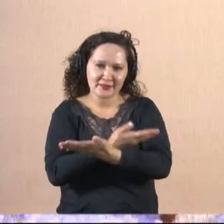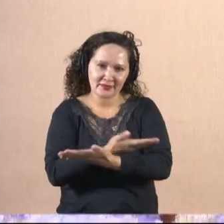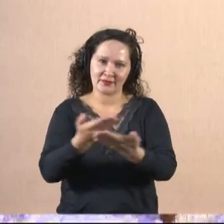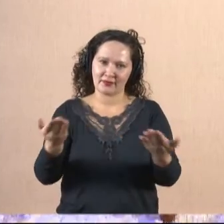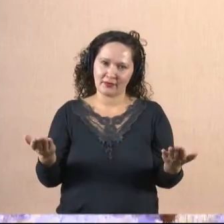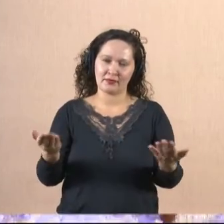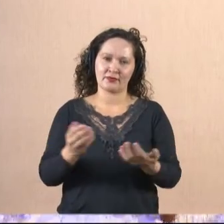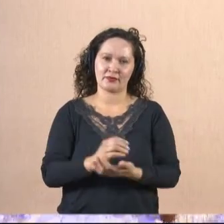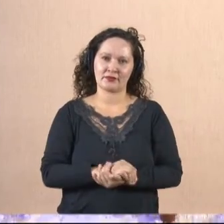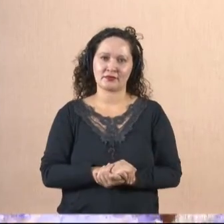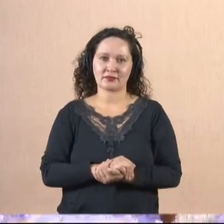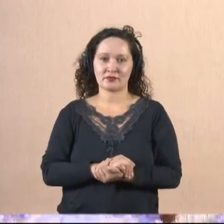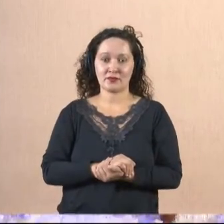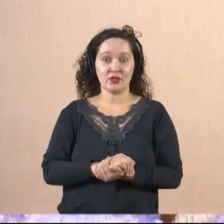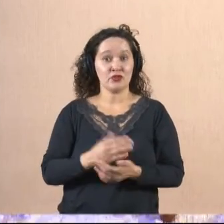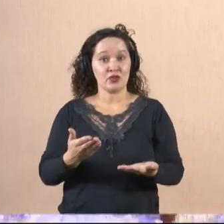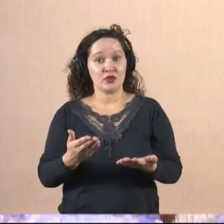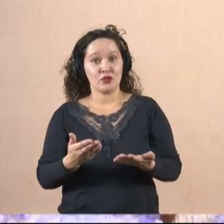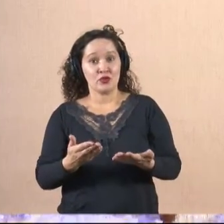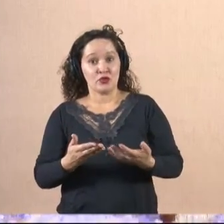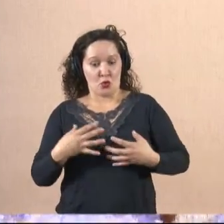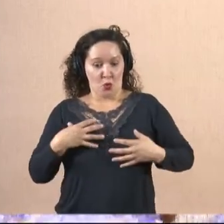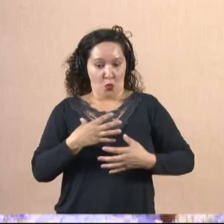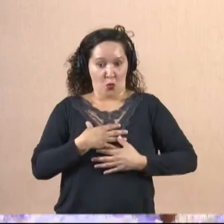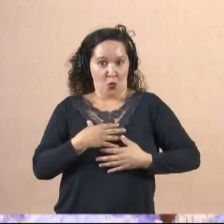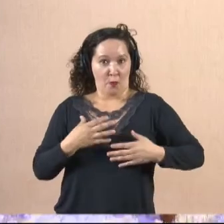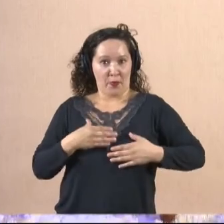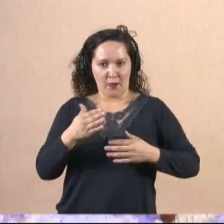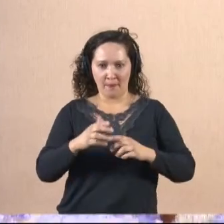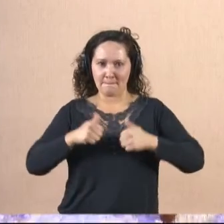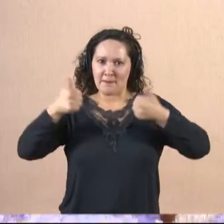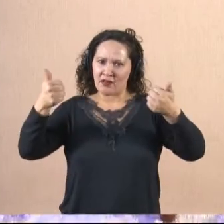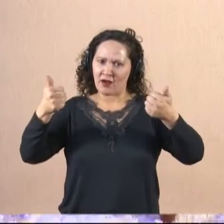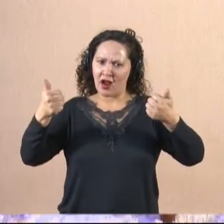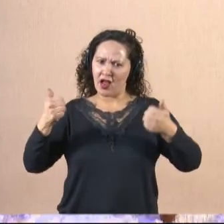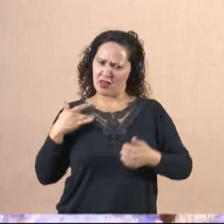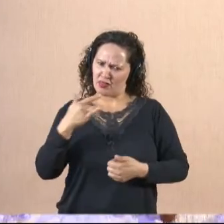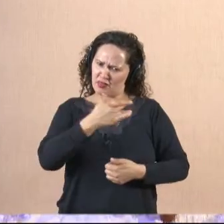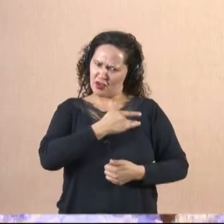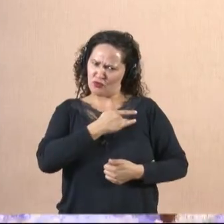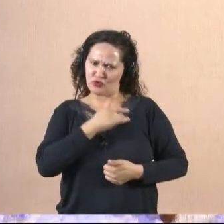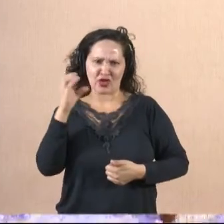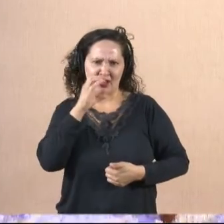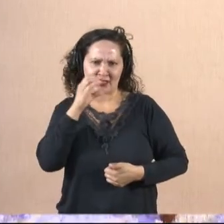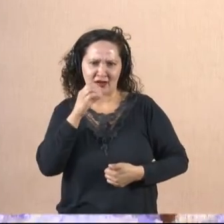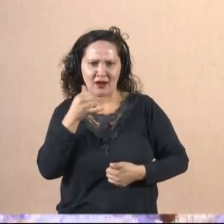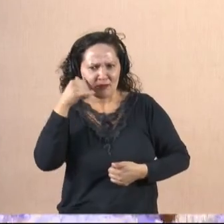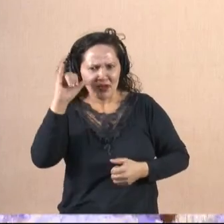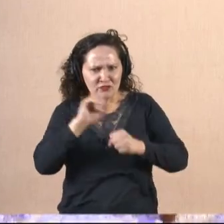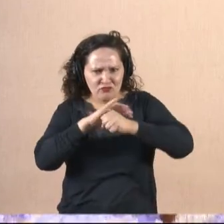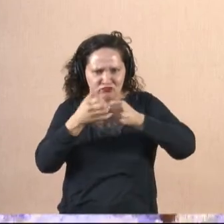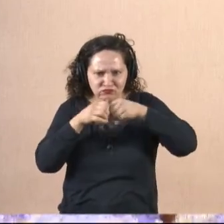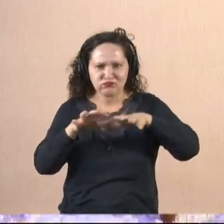vocês de acelerar o metabolismo aumentar a imunidade para combater